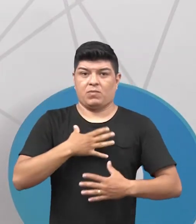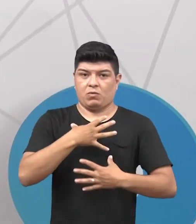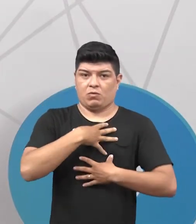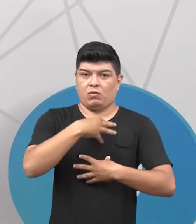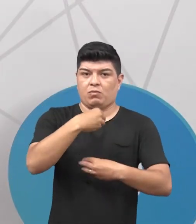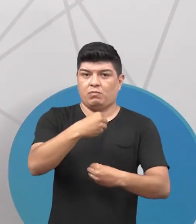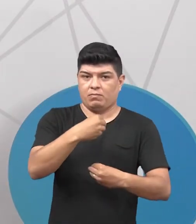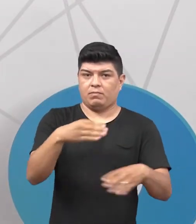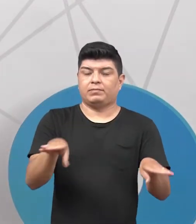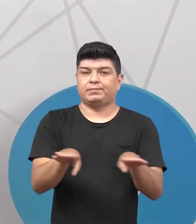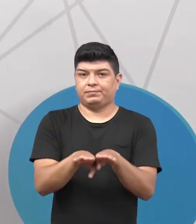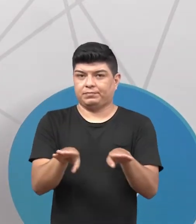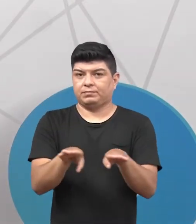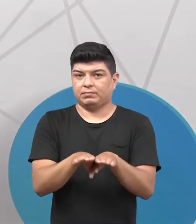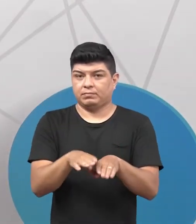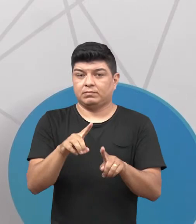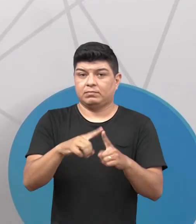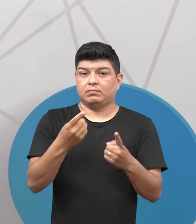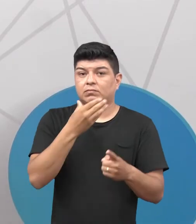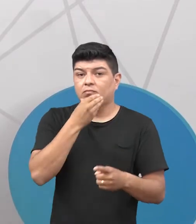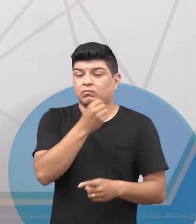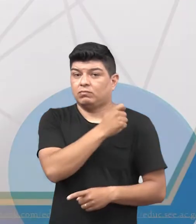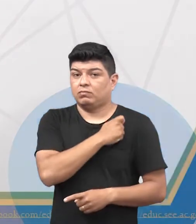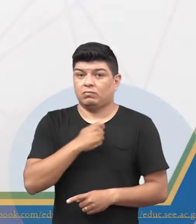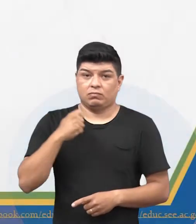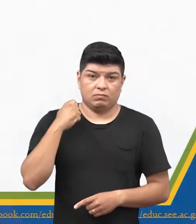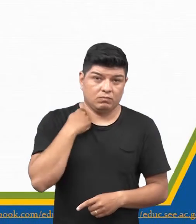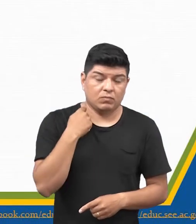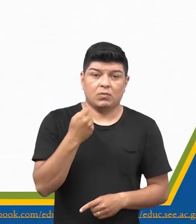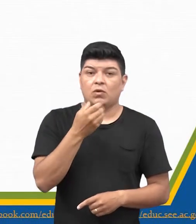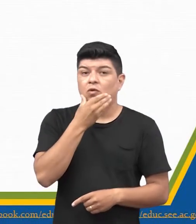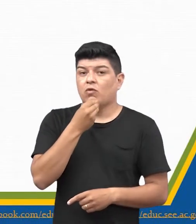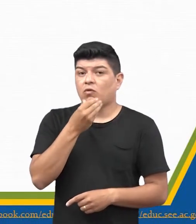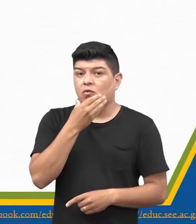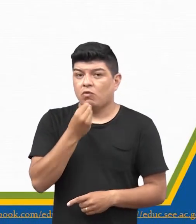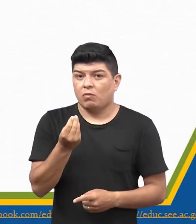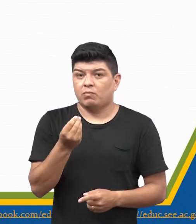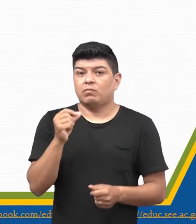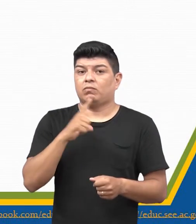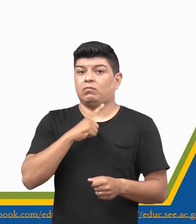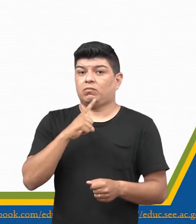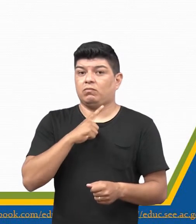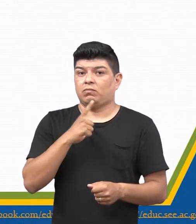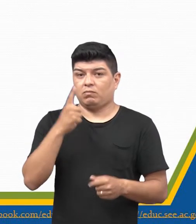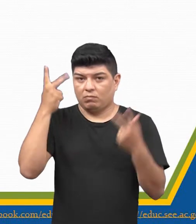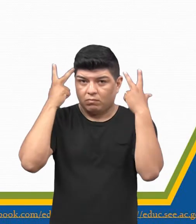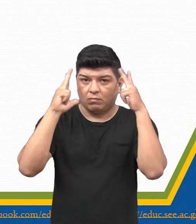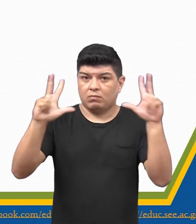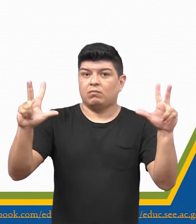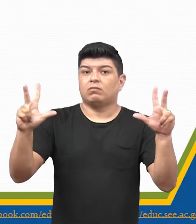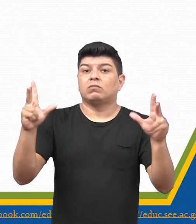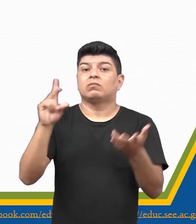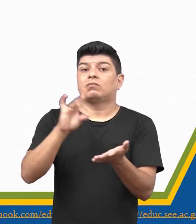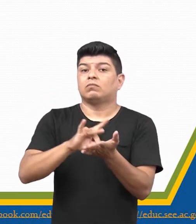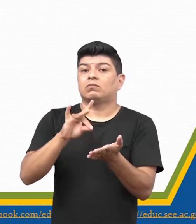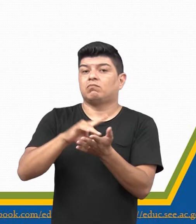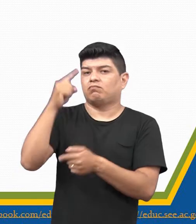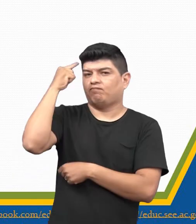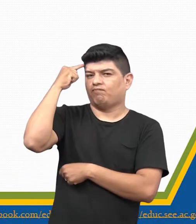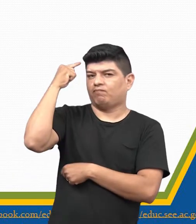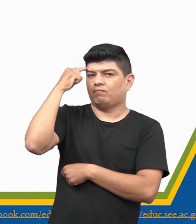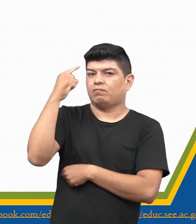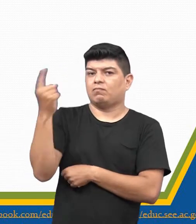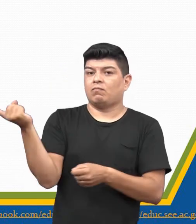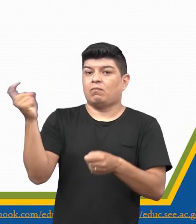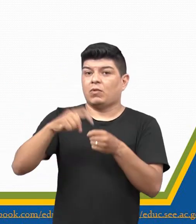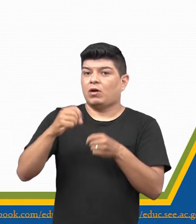alma. Então, mas o Sócrates ele vai dizer que o homem é um ser dotado de uma natureza racional voltada para o